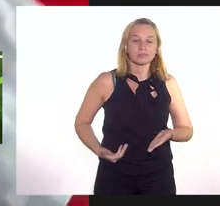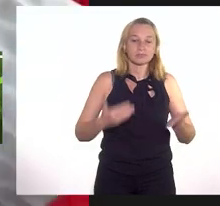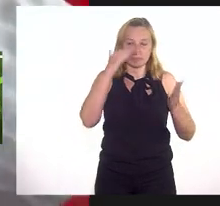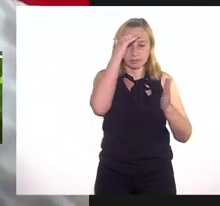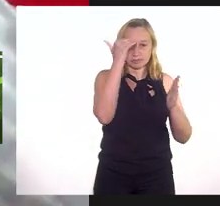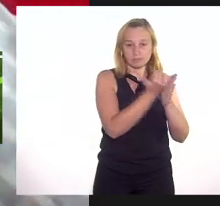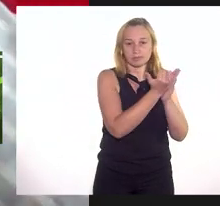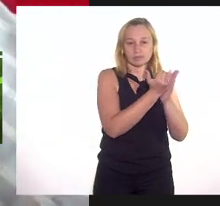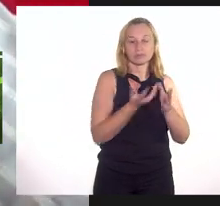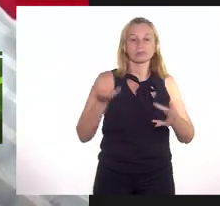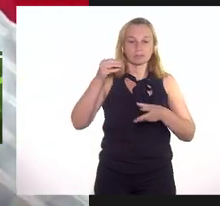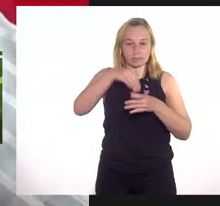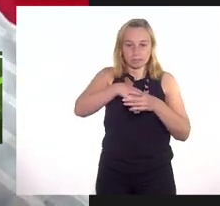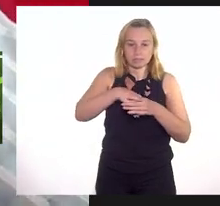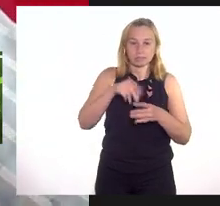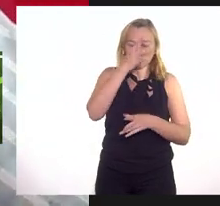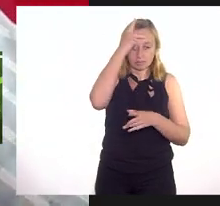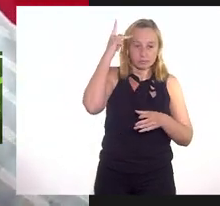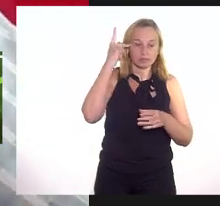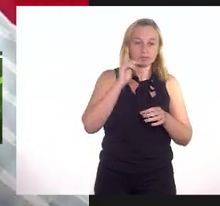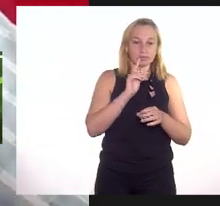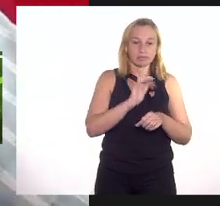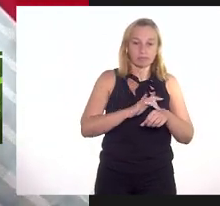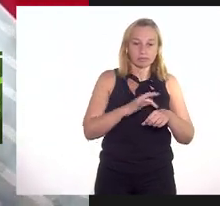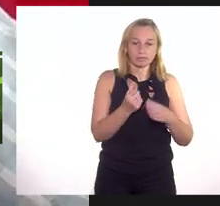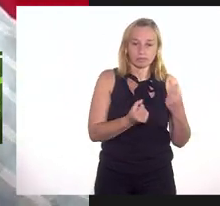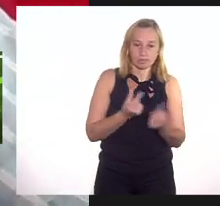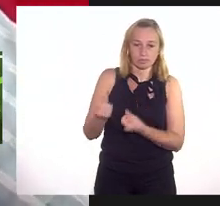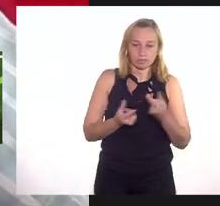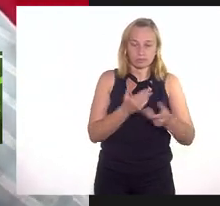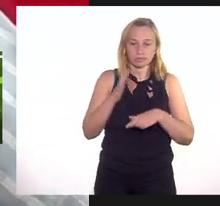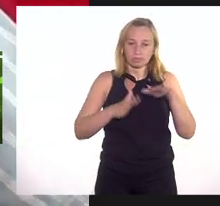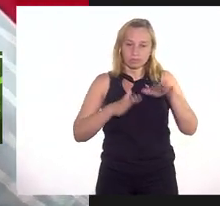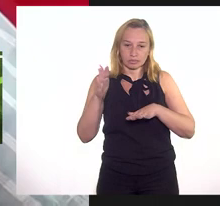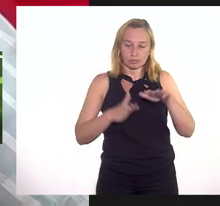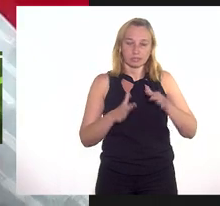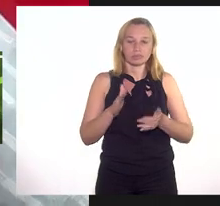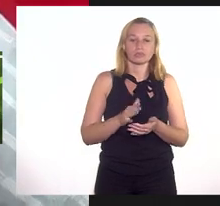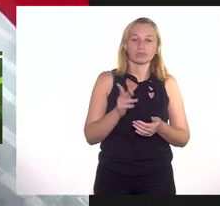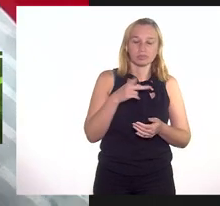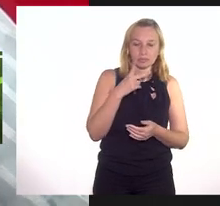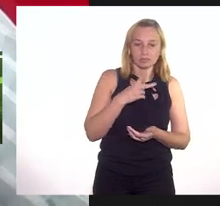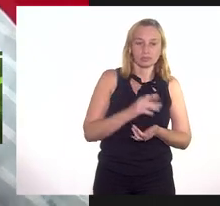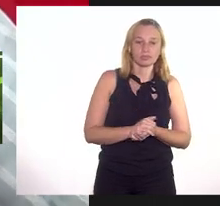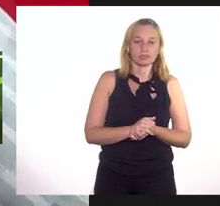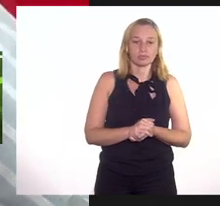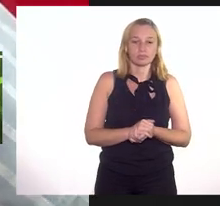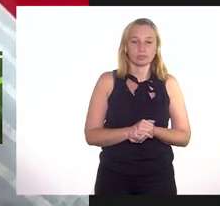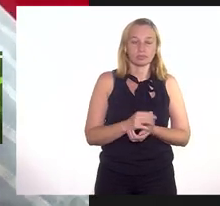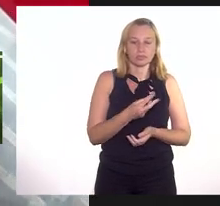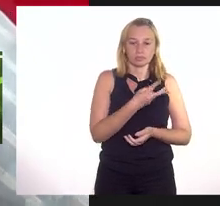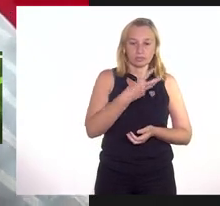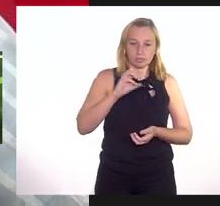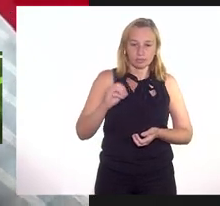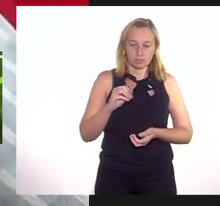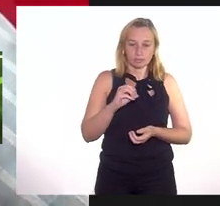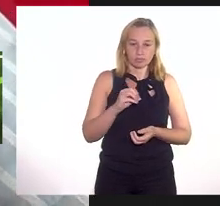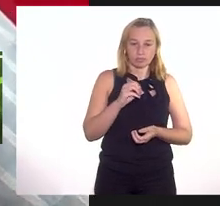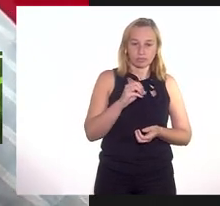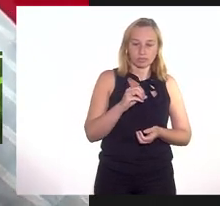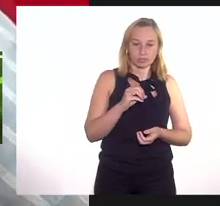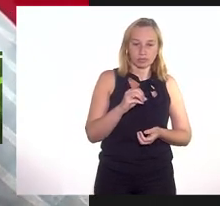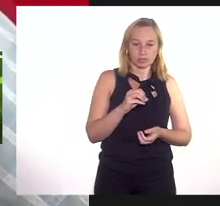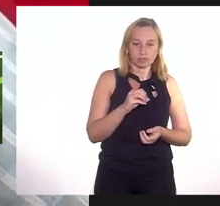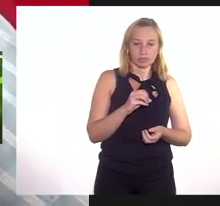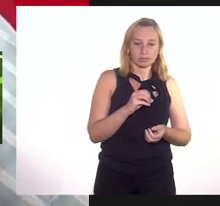cumprido, que inclui, né, as pessoas com doenças raras, independente de idade, por causa daquilo que a gente estava falando. Gente, eu tenho 330 pacientes na ACAN,